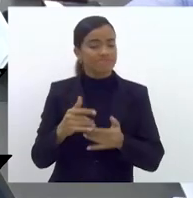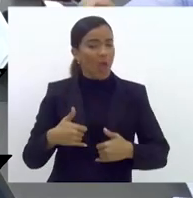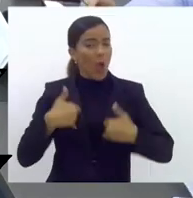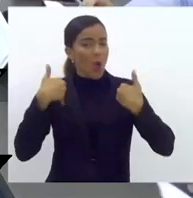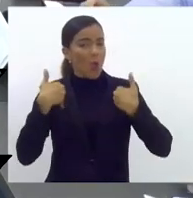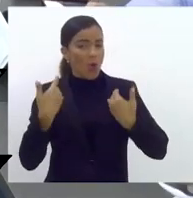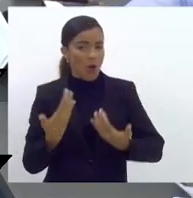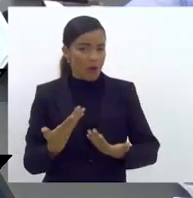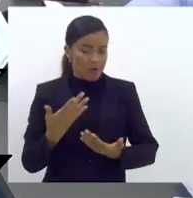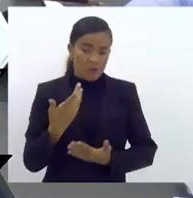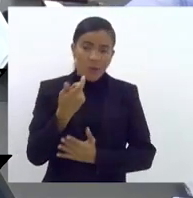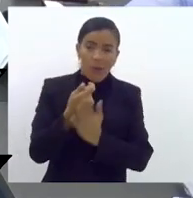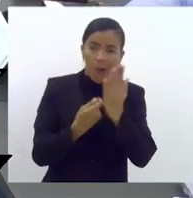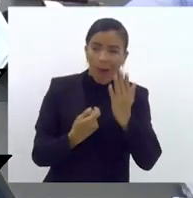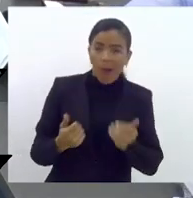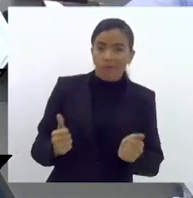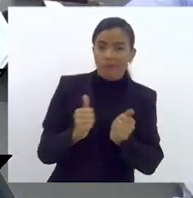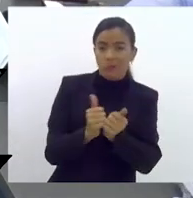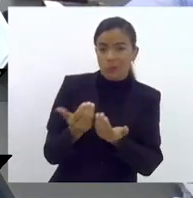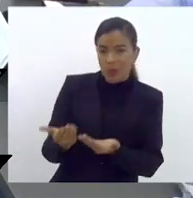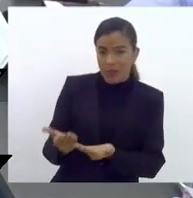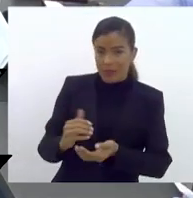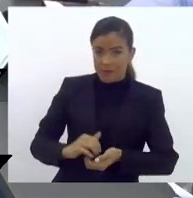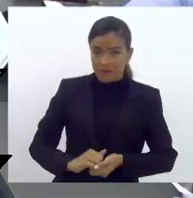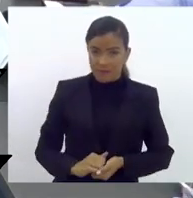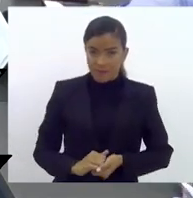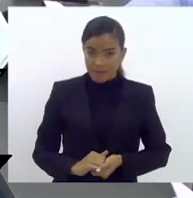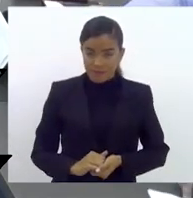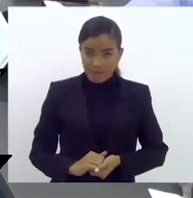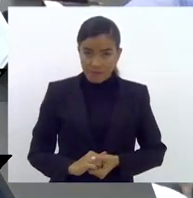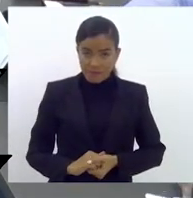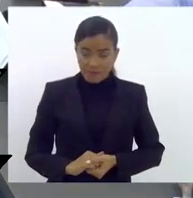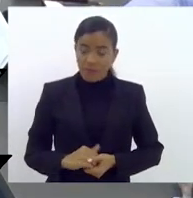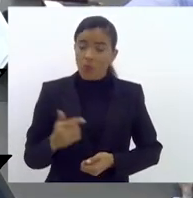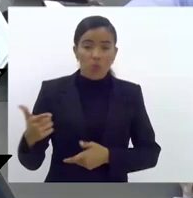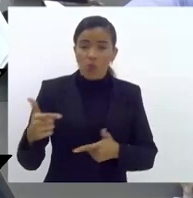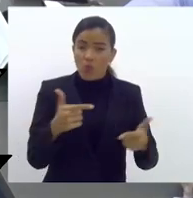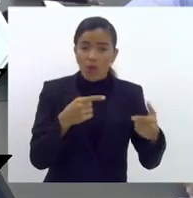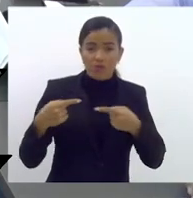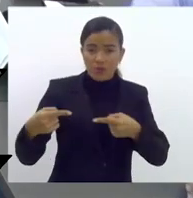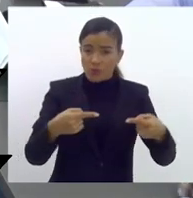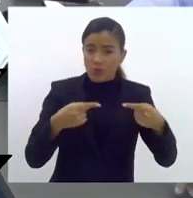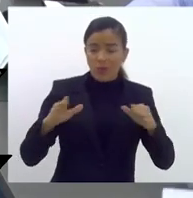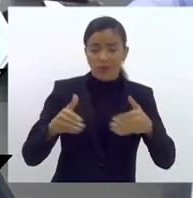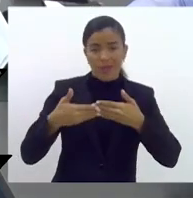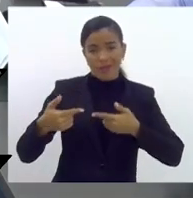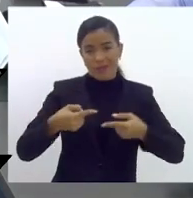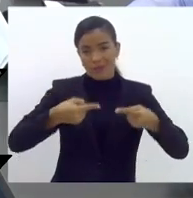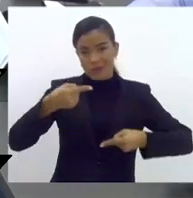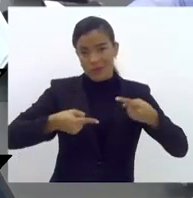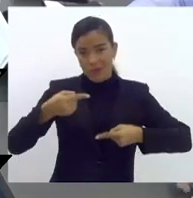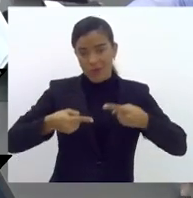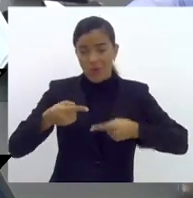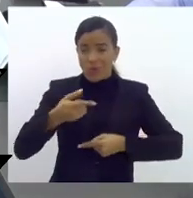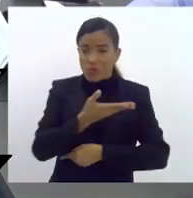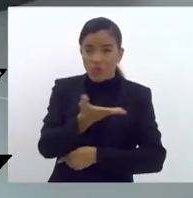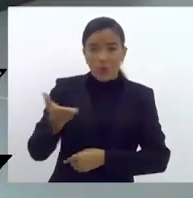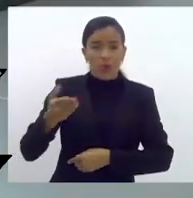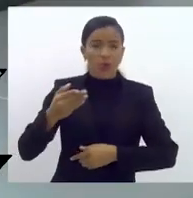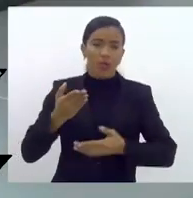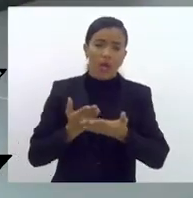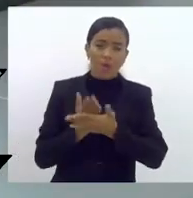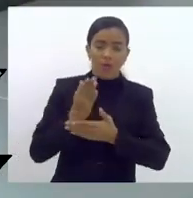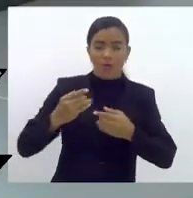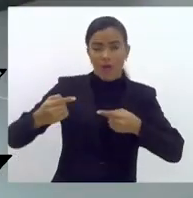ser com autores junto com ela discutir encerrar a discussão senhor acho que aprovam